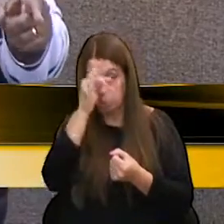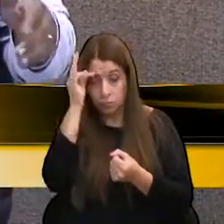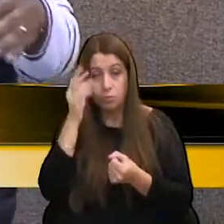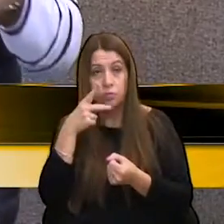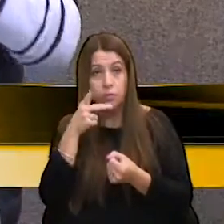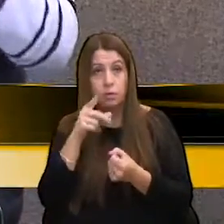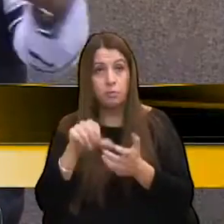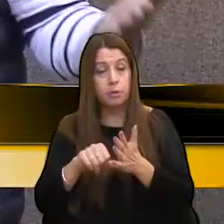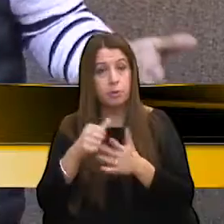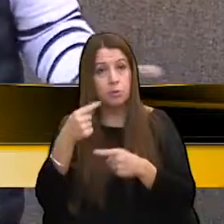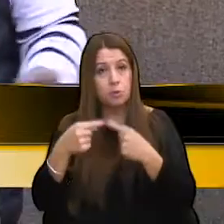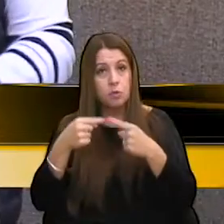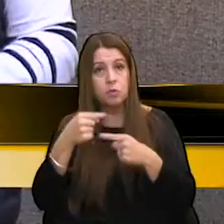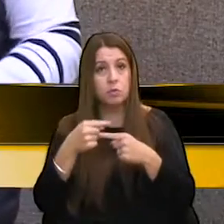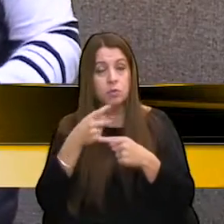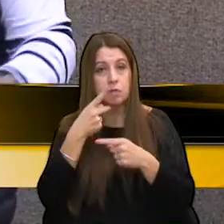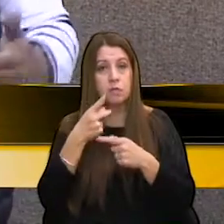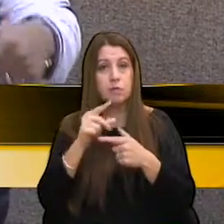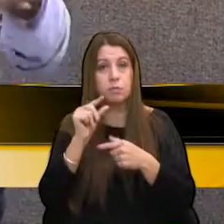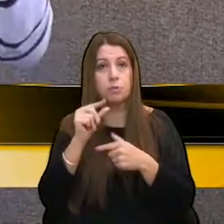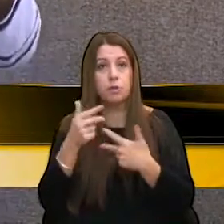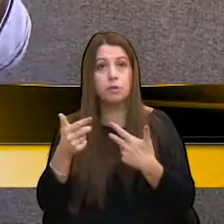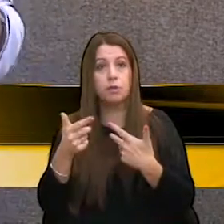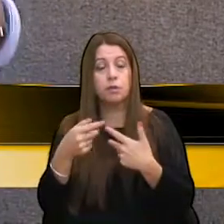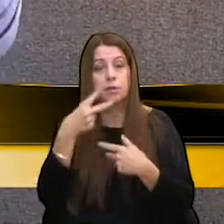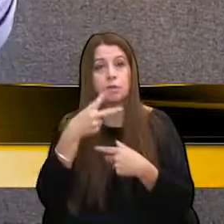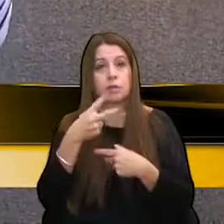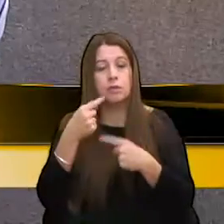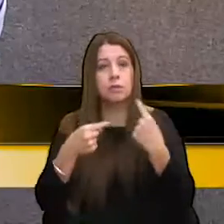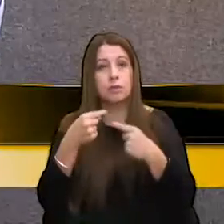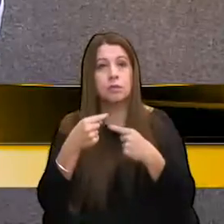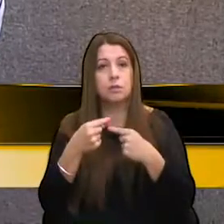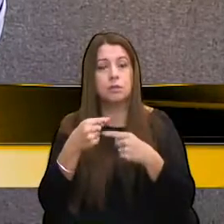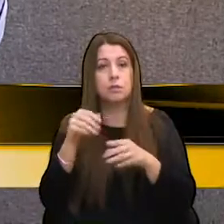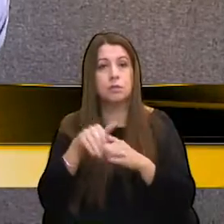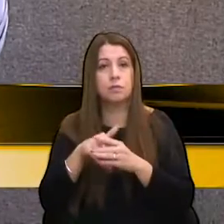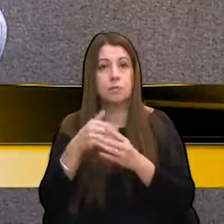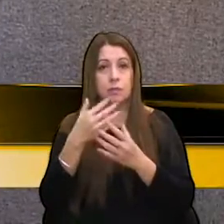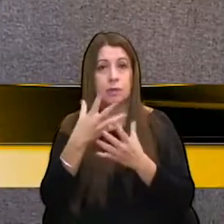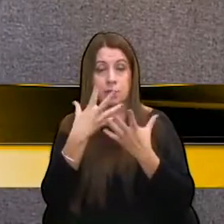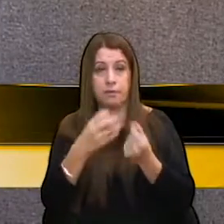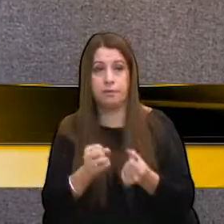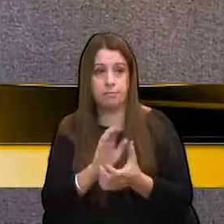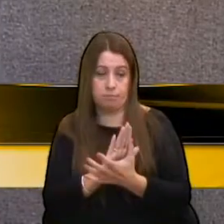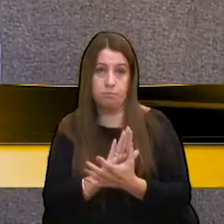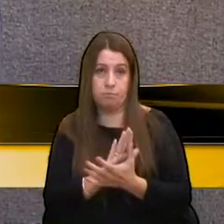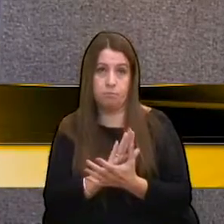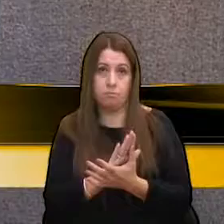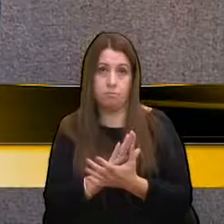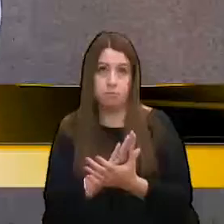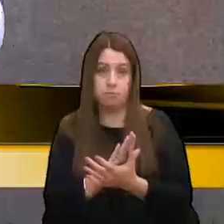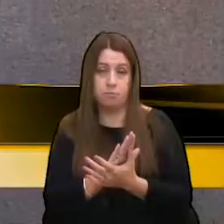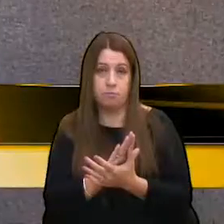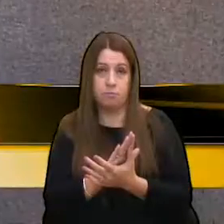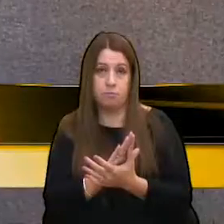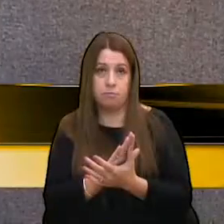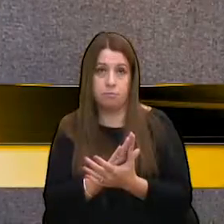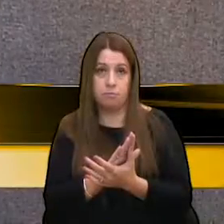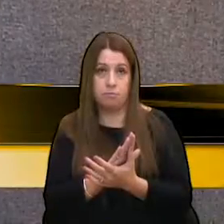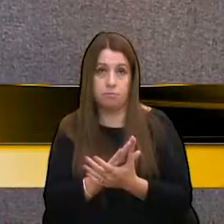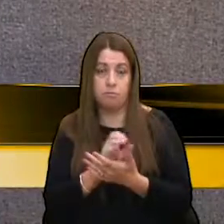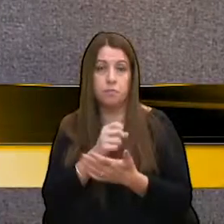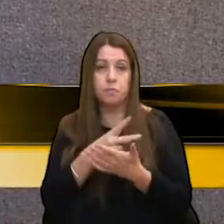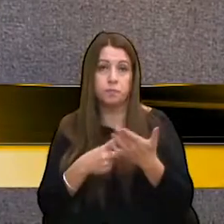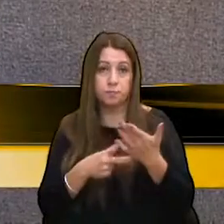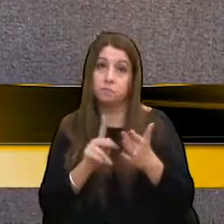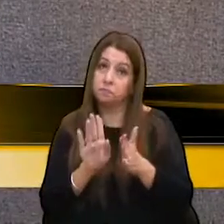primeira discussão, talvez nós falaremos um pouquinho, e em segunda discussão votarei favorável. Votarei em segunda discussão do seu